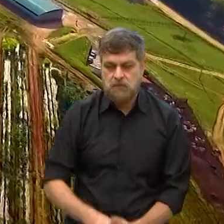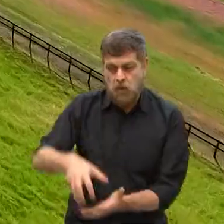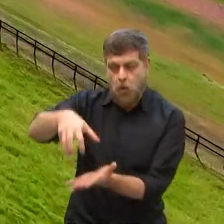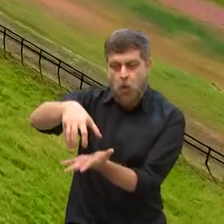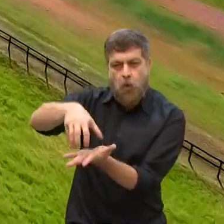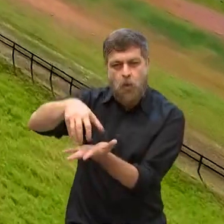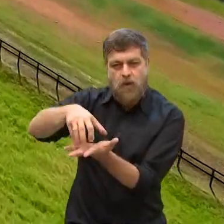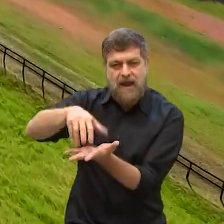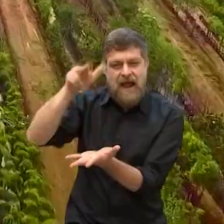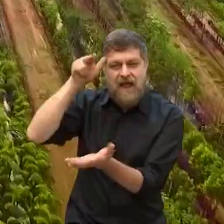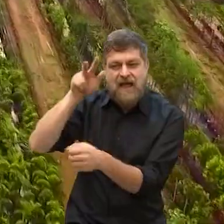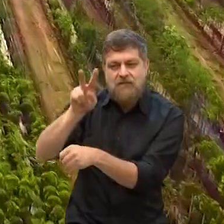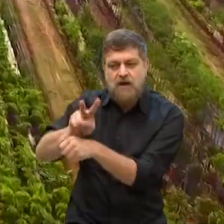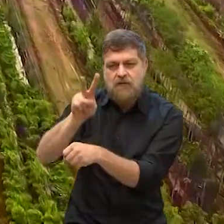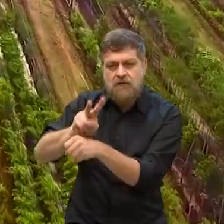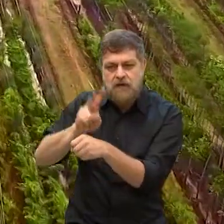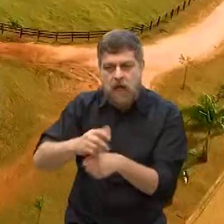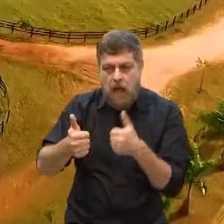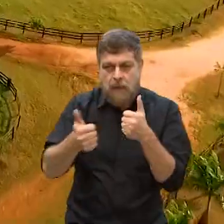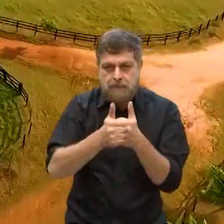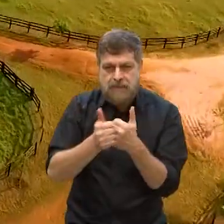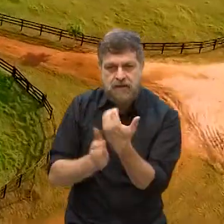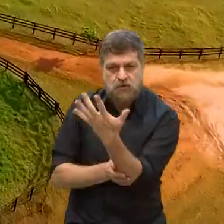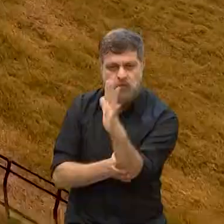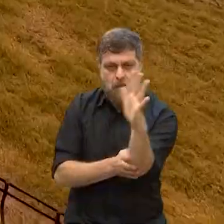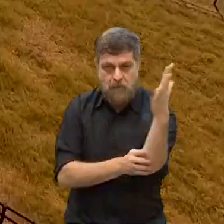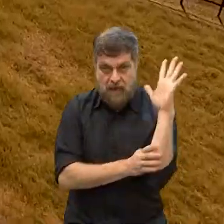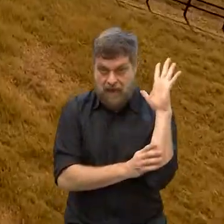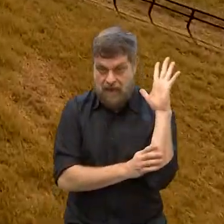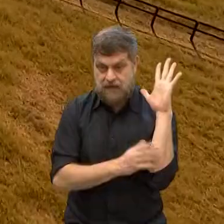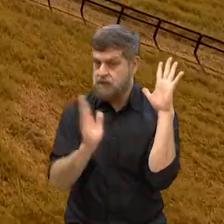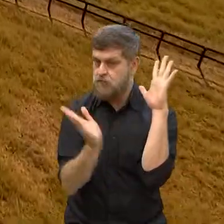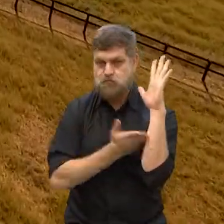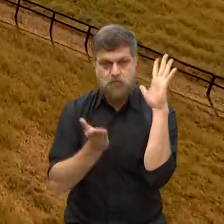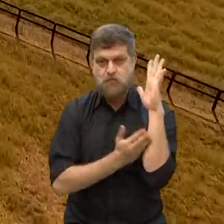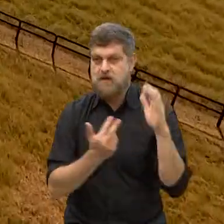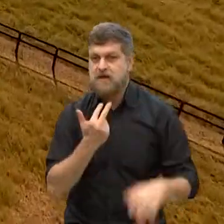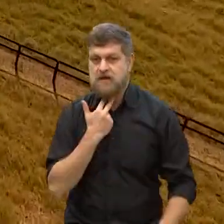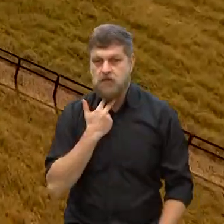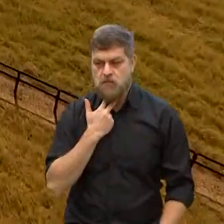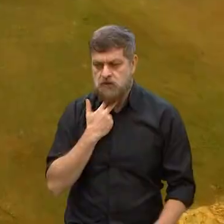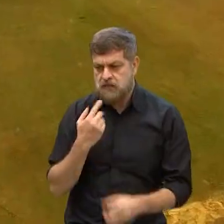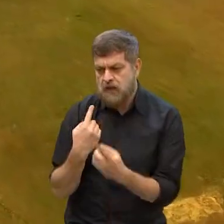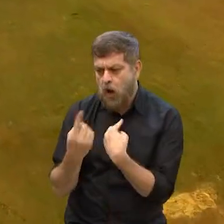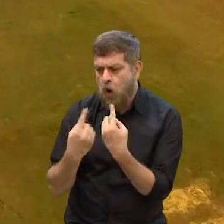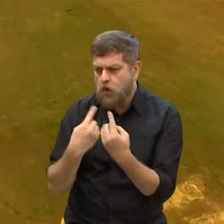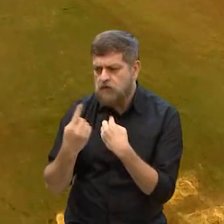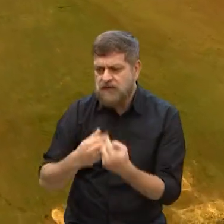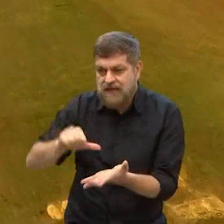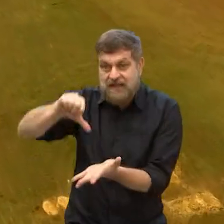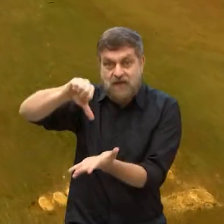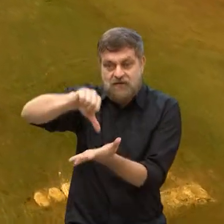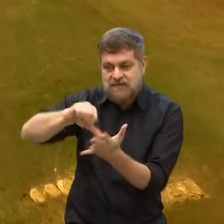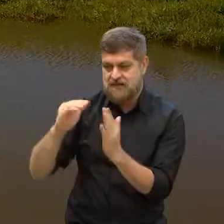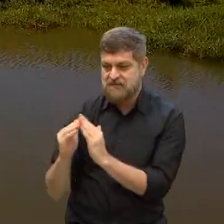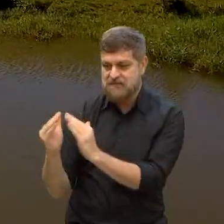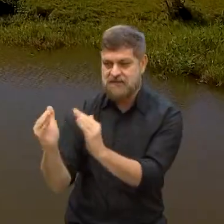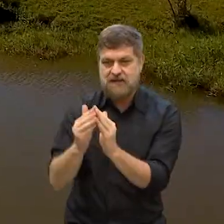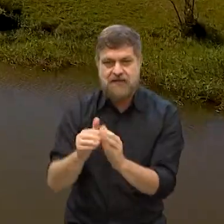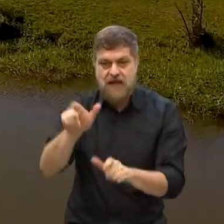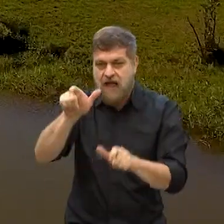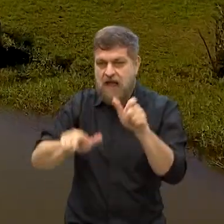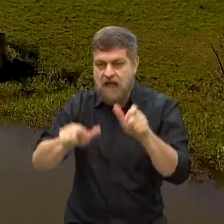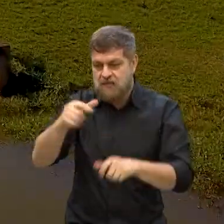Um Aras bem perto da área de proteção ambiental em Campinas, de rodovias e do centro urbano, e